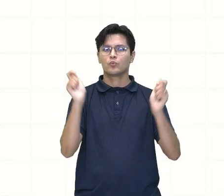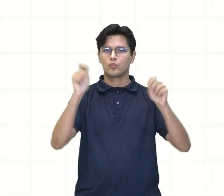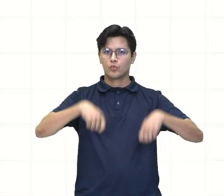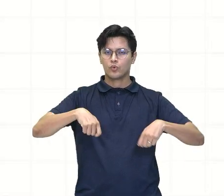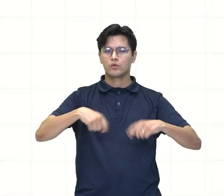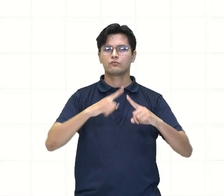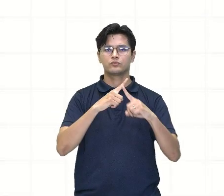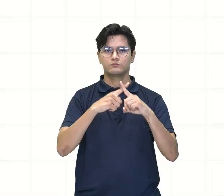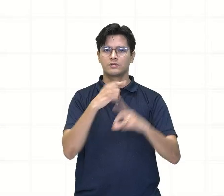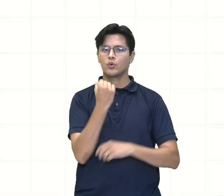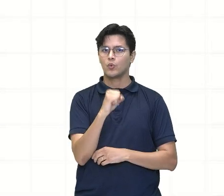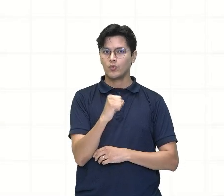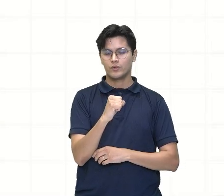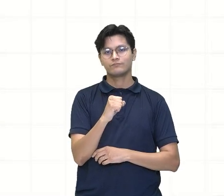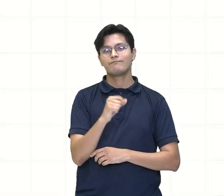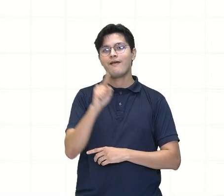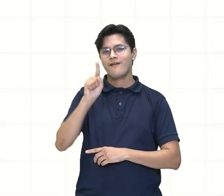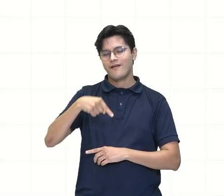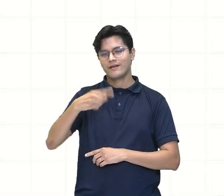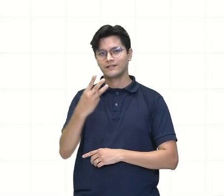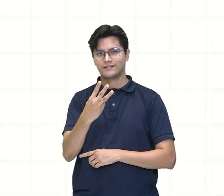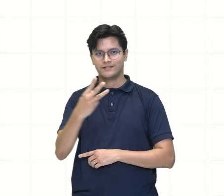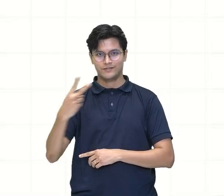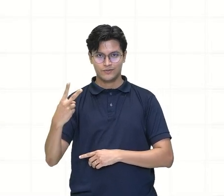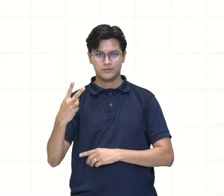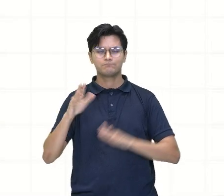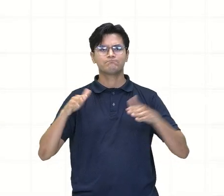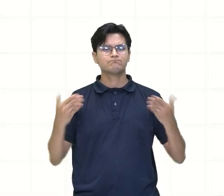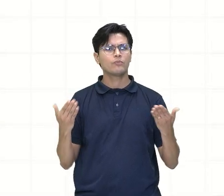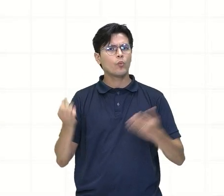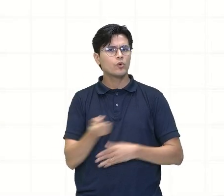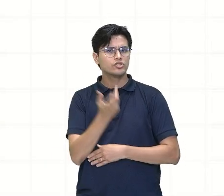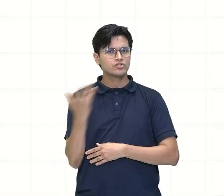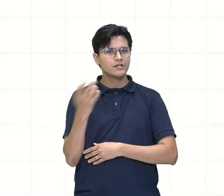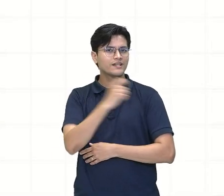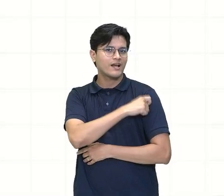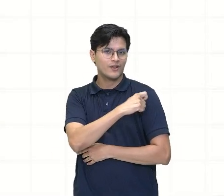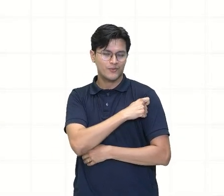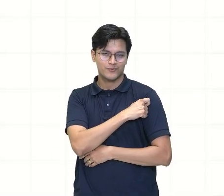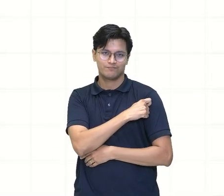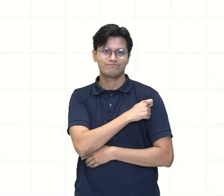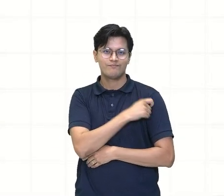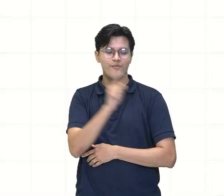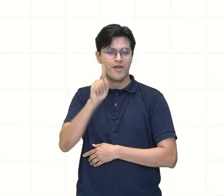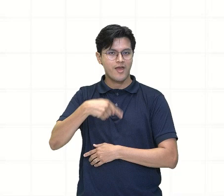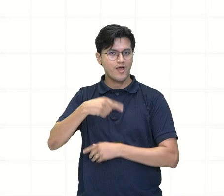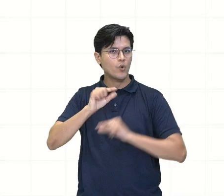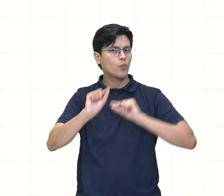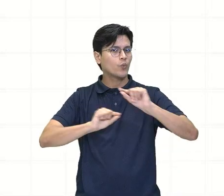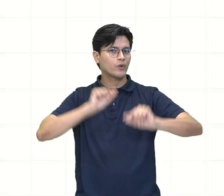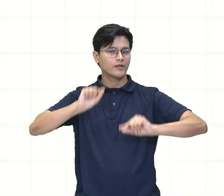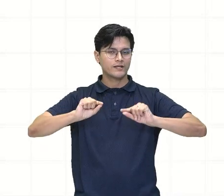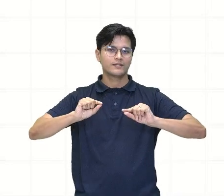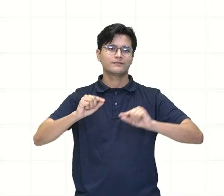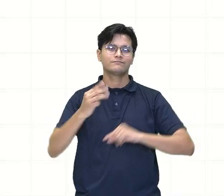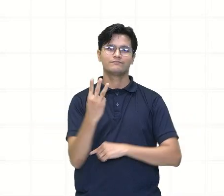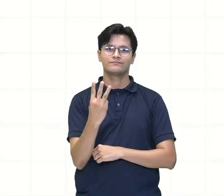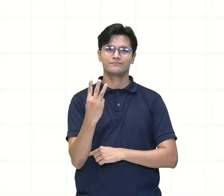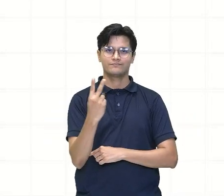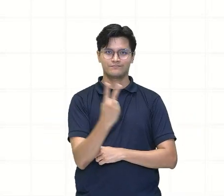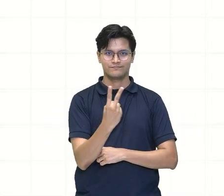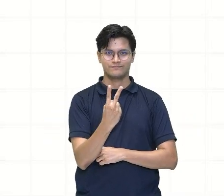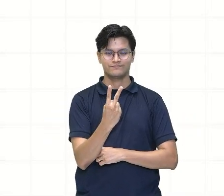número 32. Quantos alunos tem na sala de aula? Então, nossa resposta, logicamente, vai ser